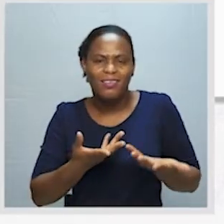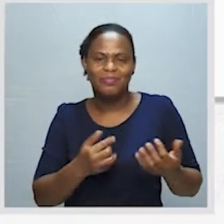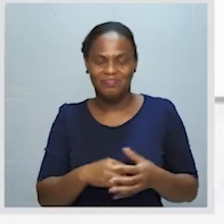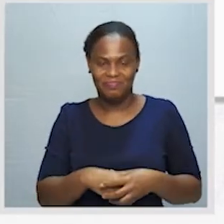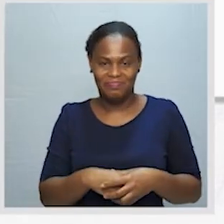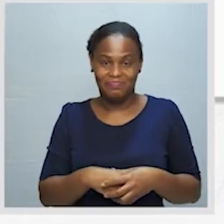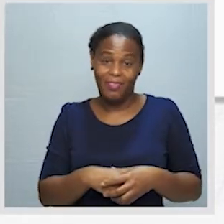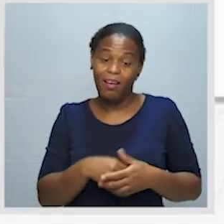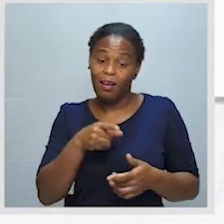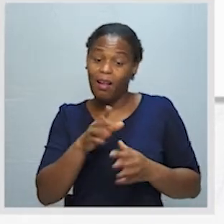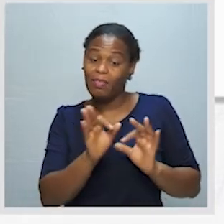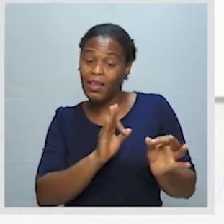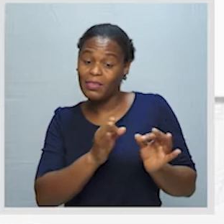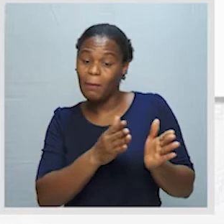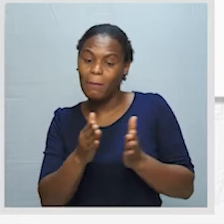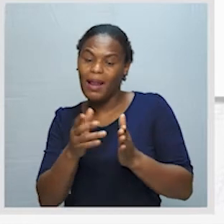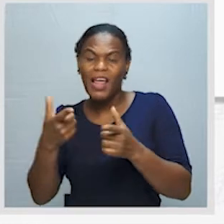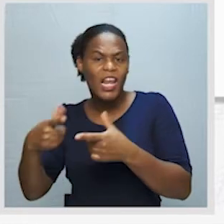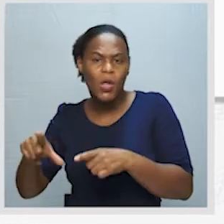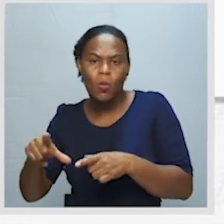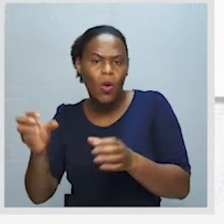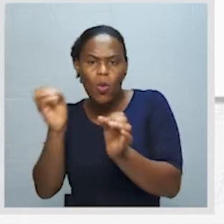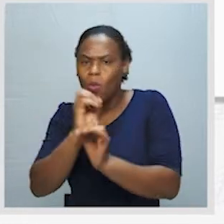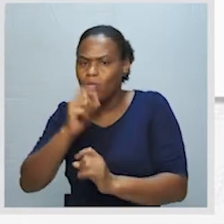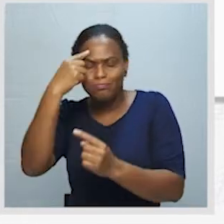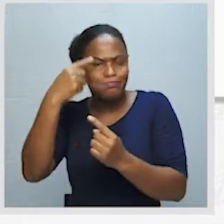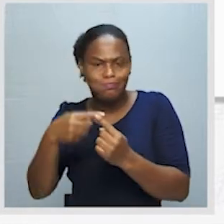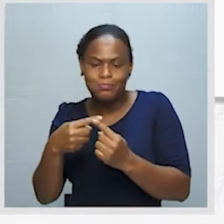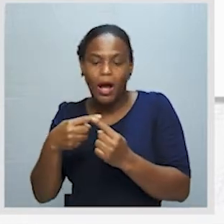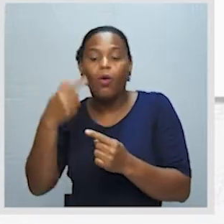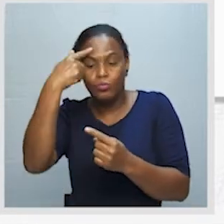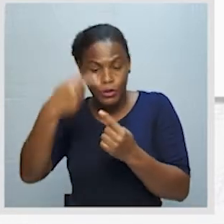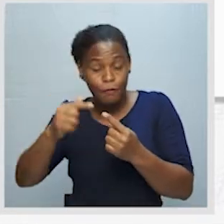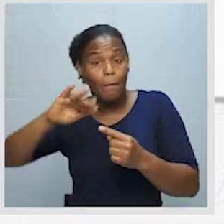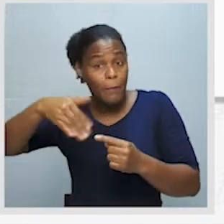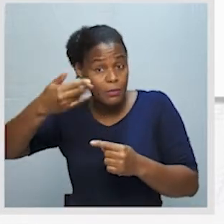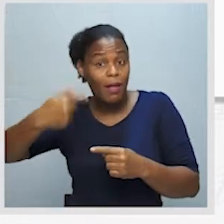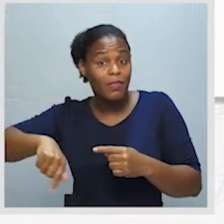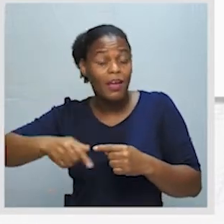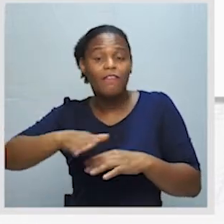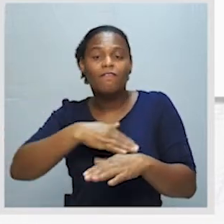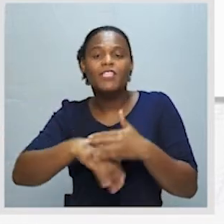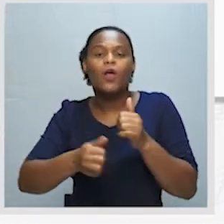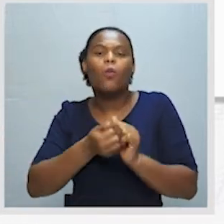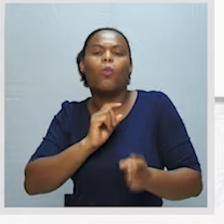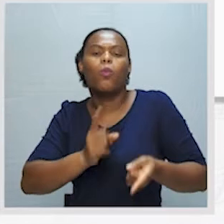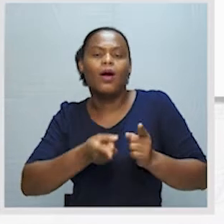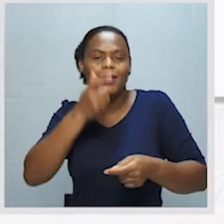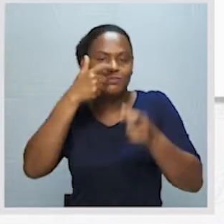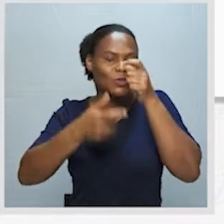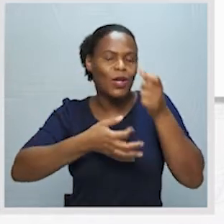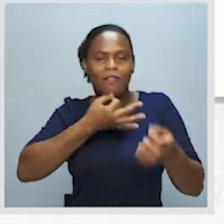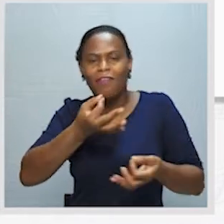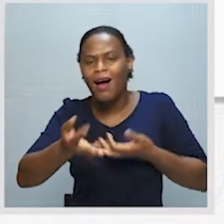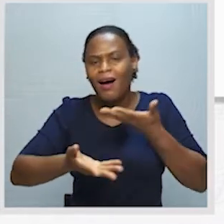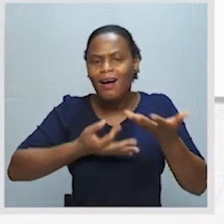lúdica? Trata-se do lado da língua que tem como objetivo principal fazer com que as pessoas que